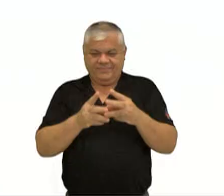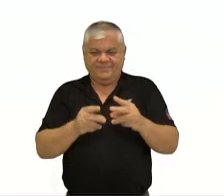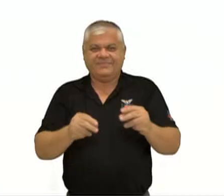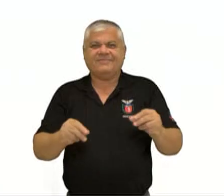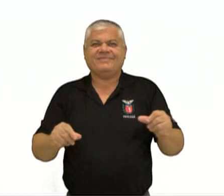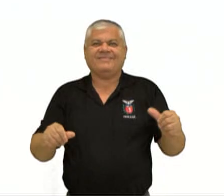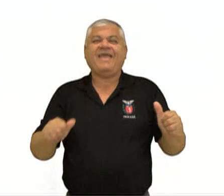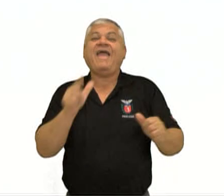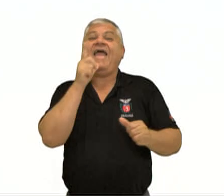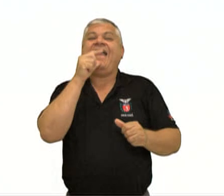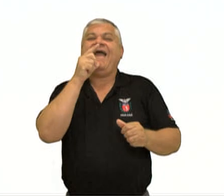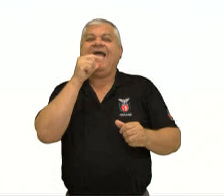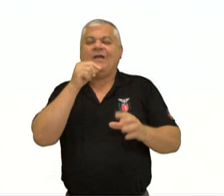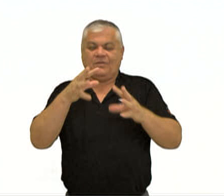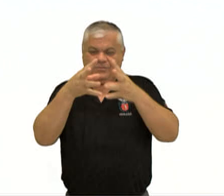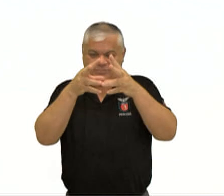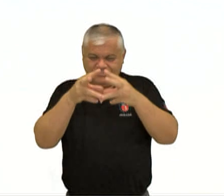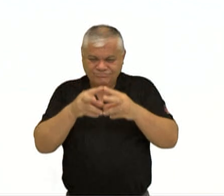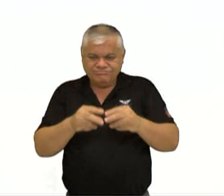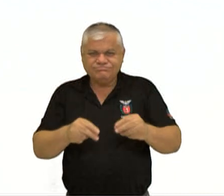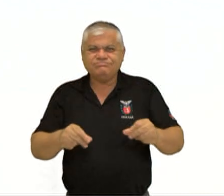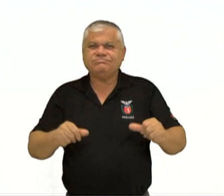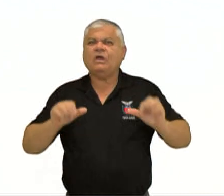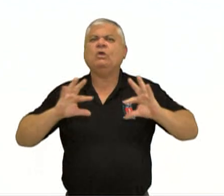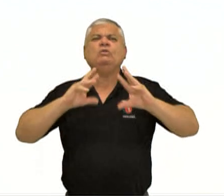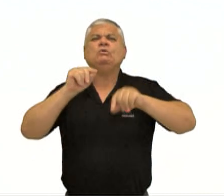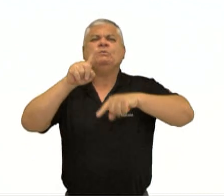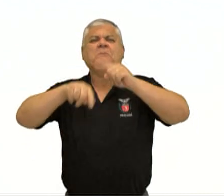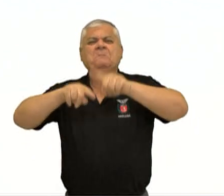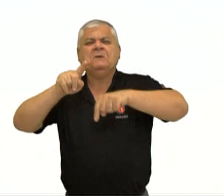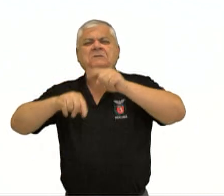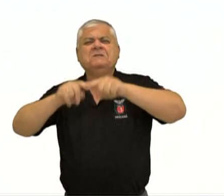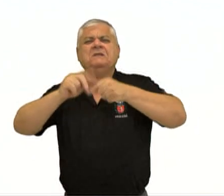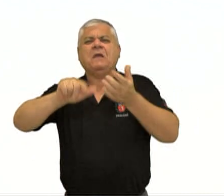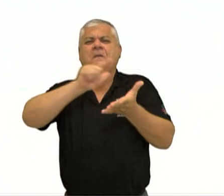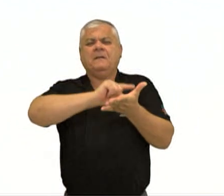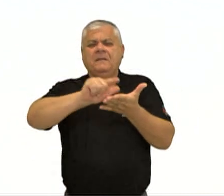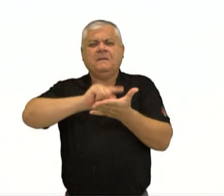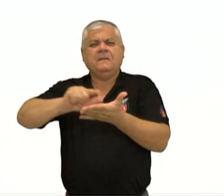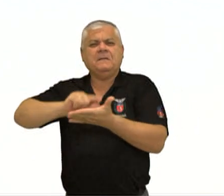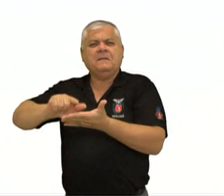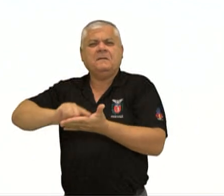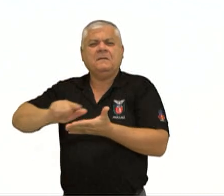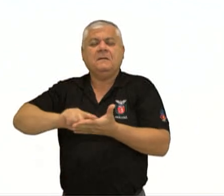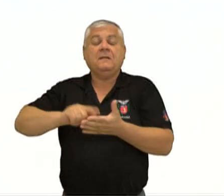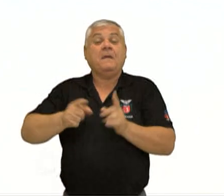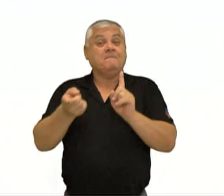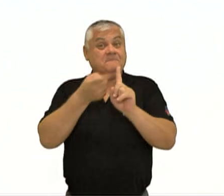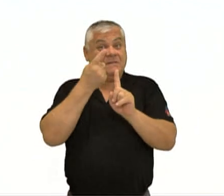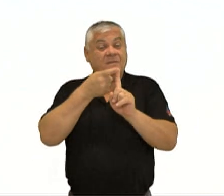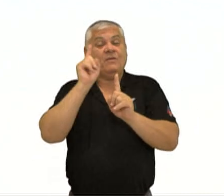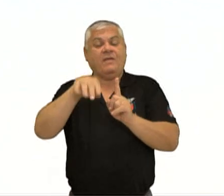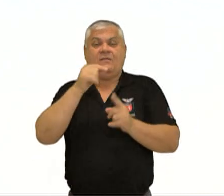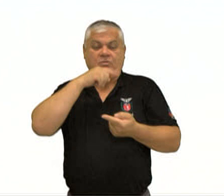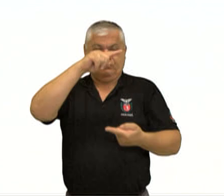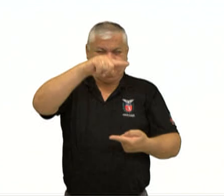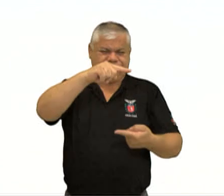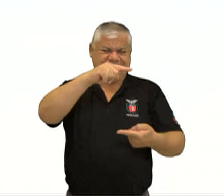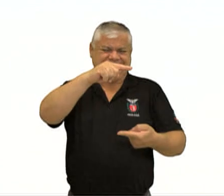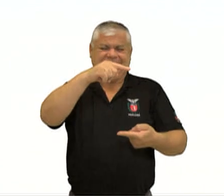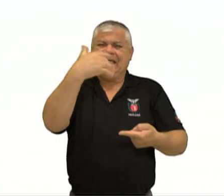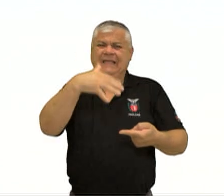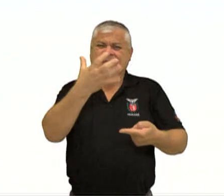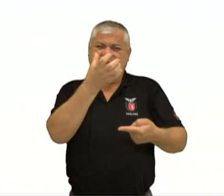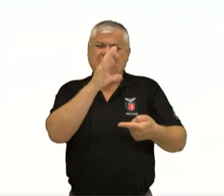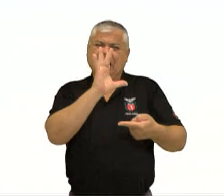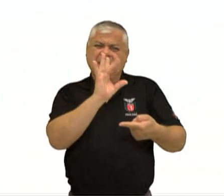materiais de limpeza, os produtos de limpeza, normalmente as instruções de uso é você diluir determinada quantidade do produto num